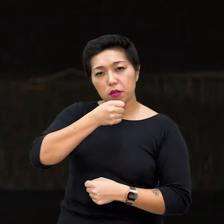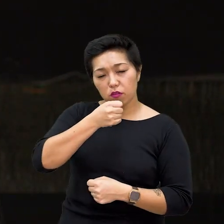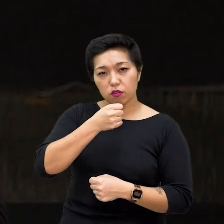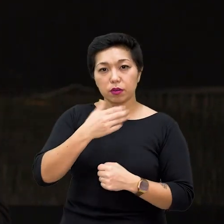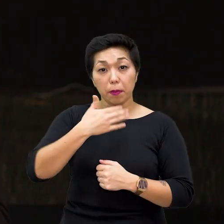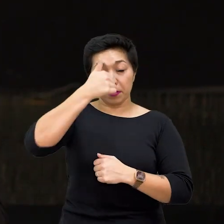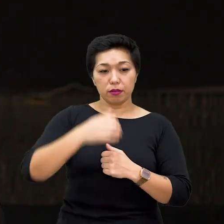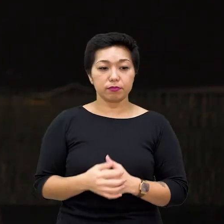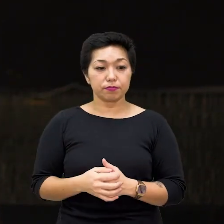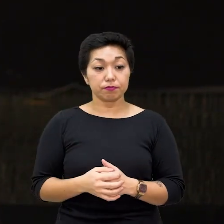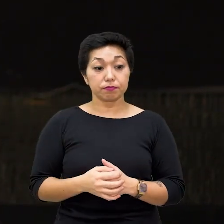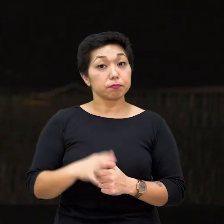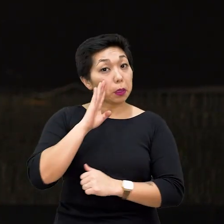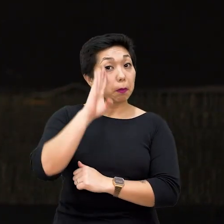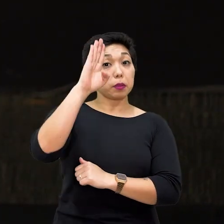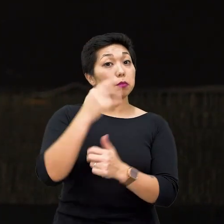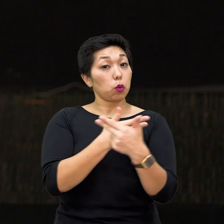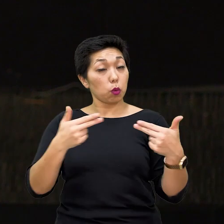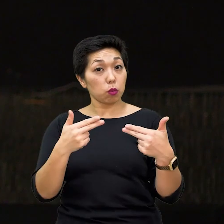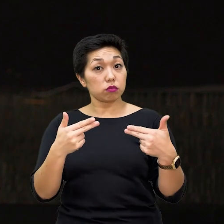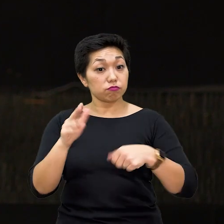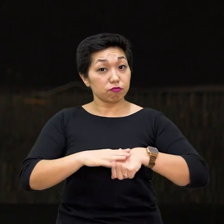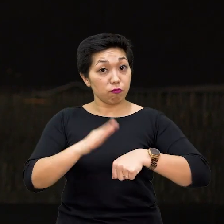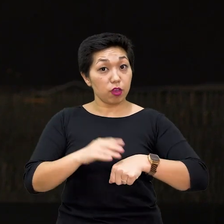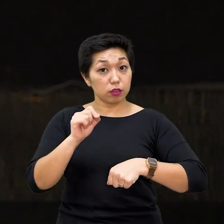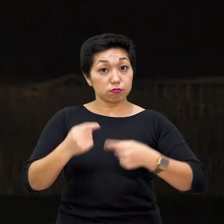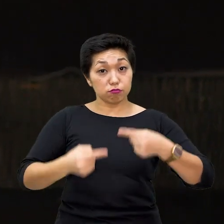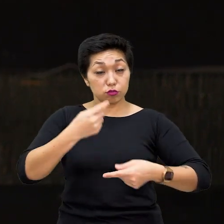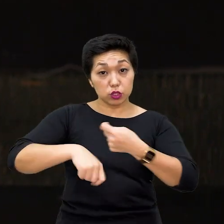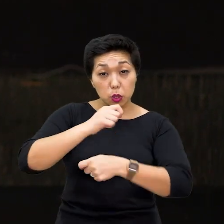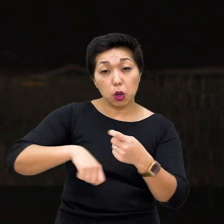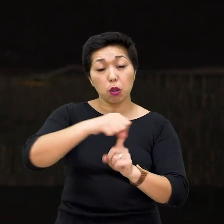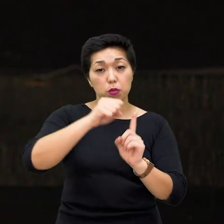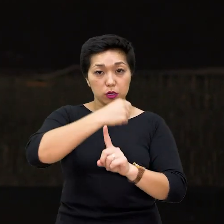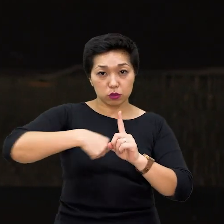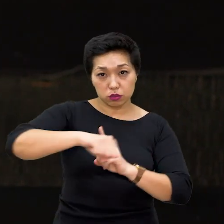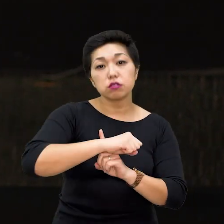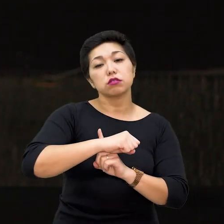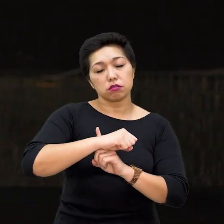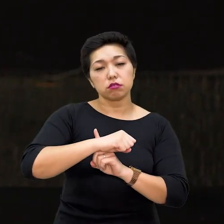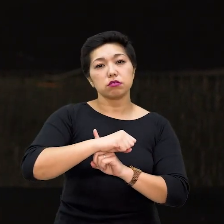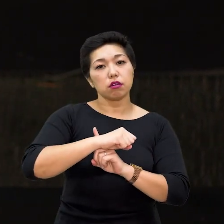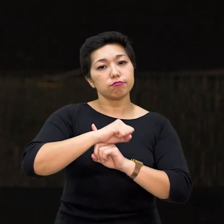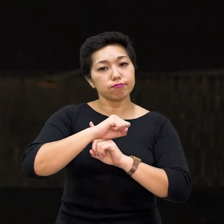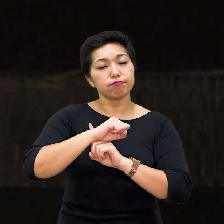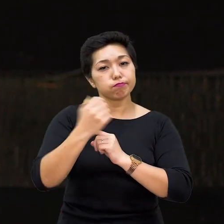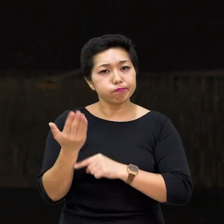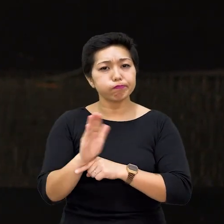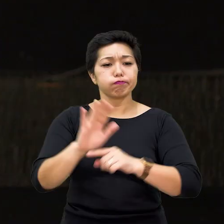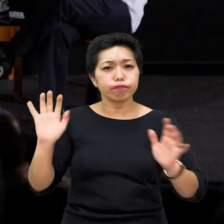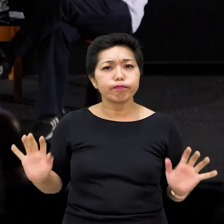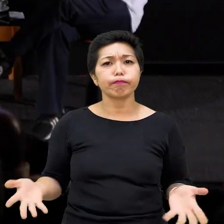É um dos principais instrumentos de política econômica e social que vai colaborar